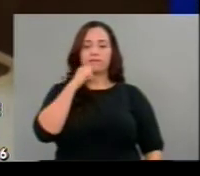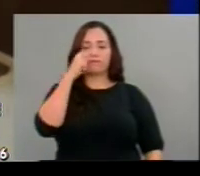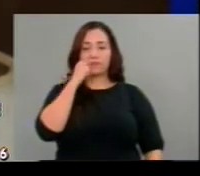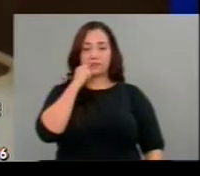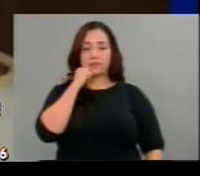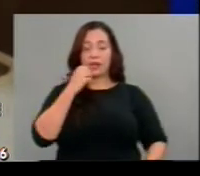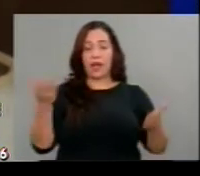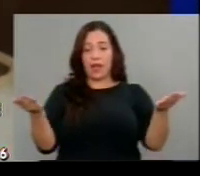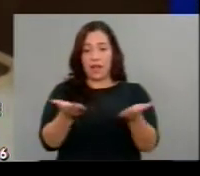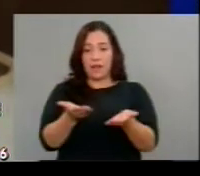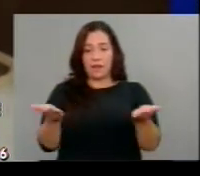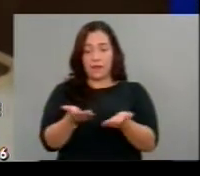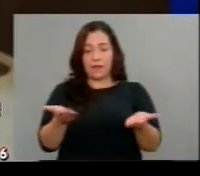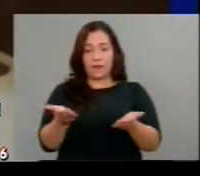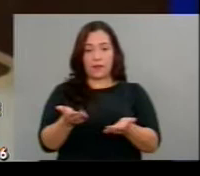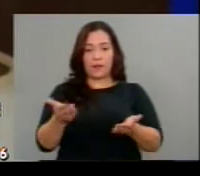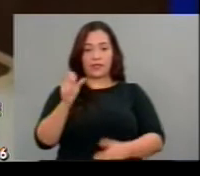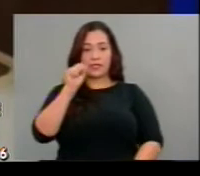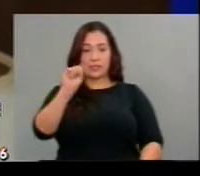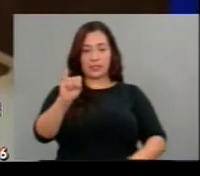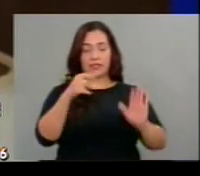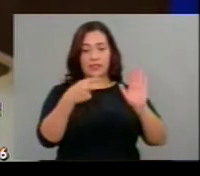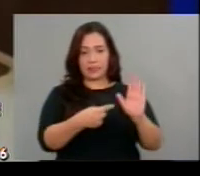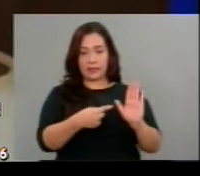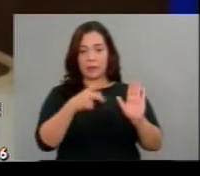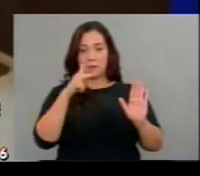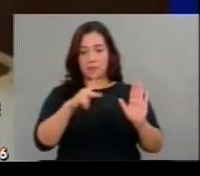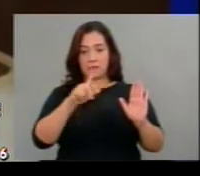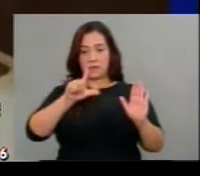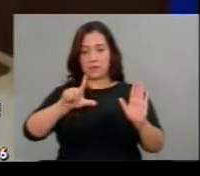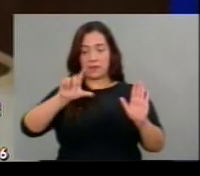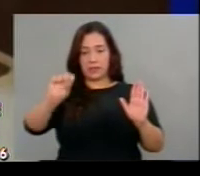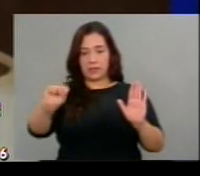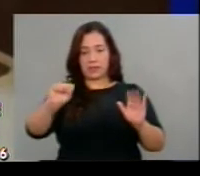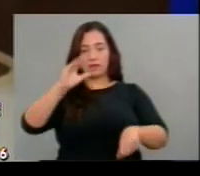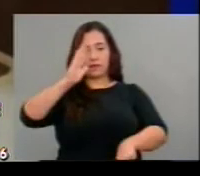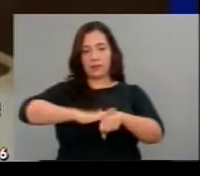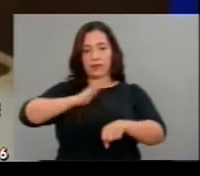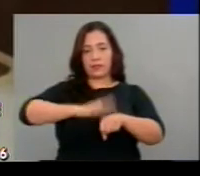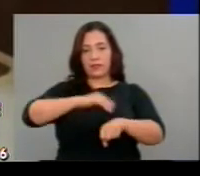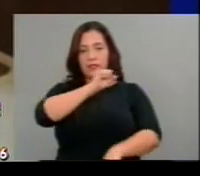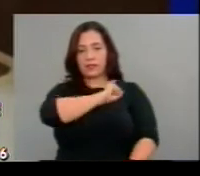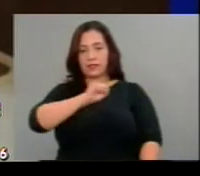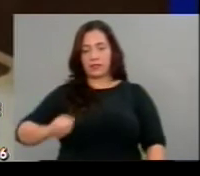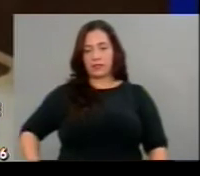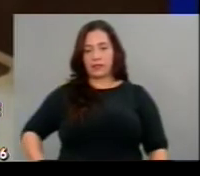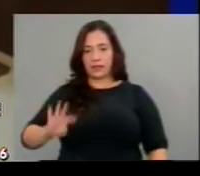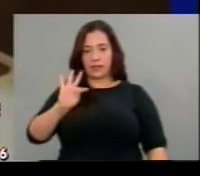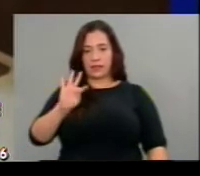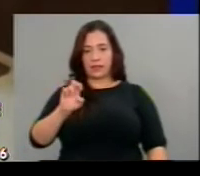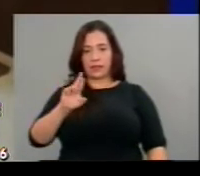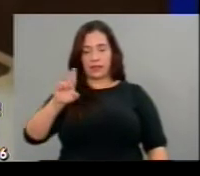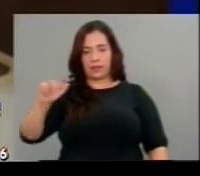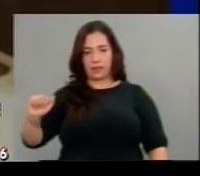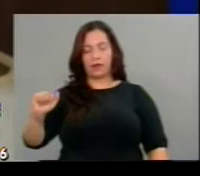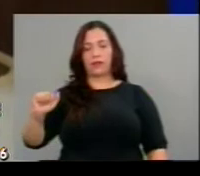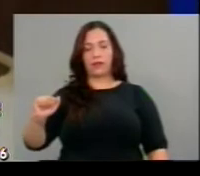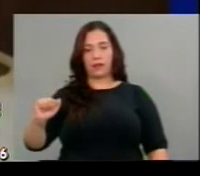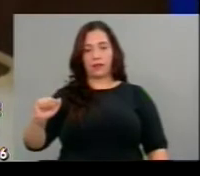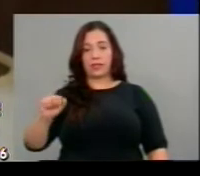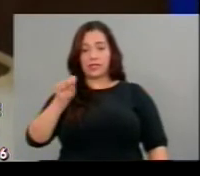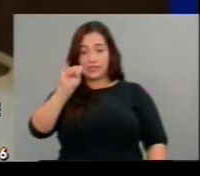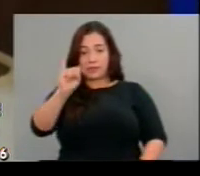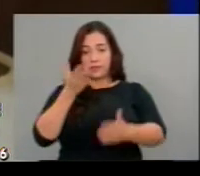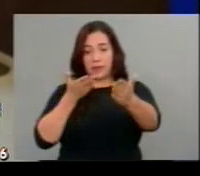E agora, se esse PLS de autoria do senador Serra, o 204/2016,